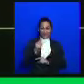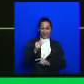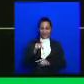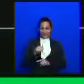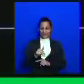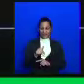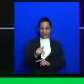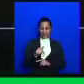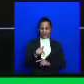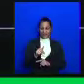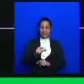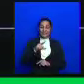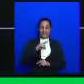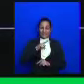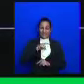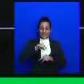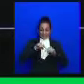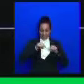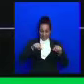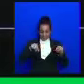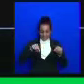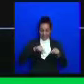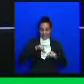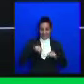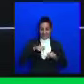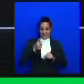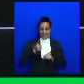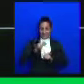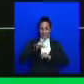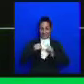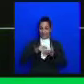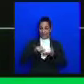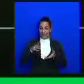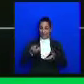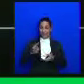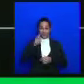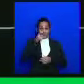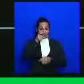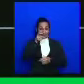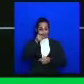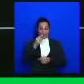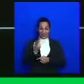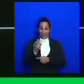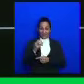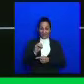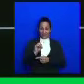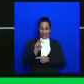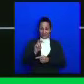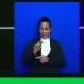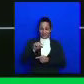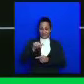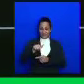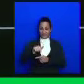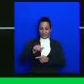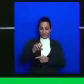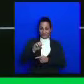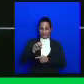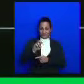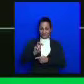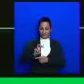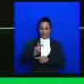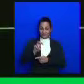27, número 27. Temos as 6 dezenas da Mega Sena de hoje. Vamos conferir. 10,